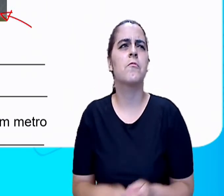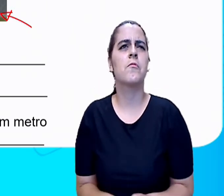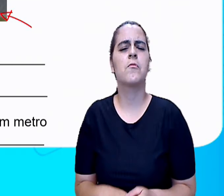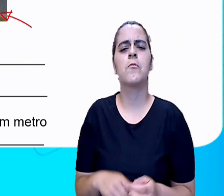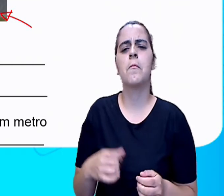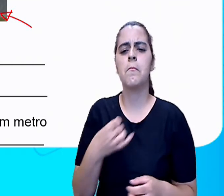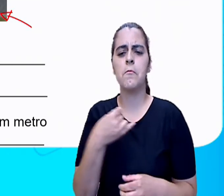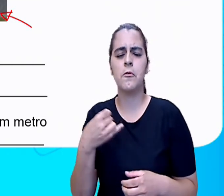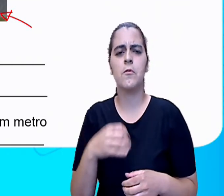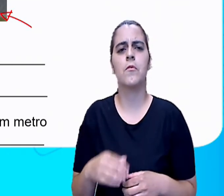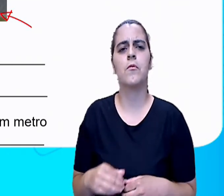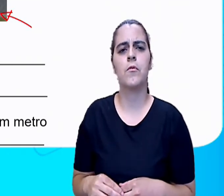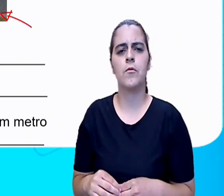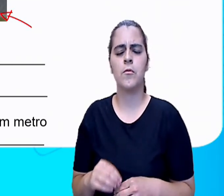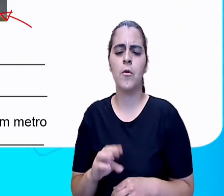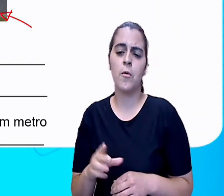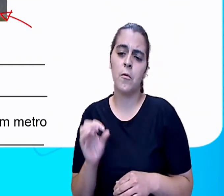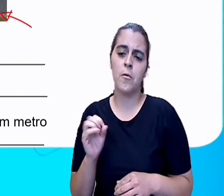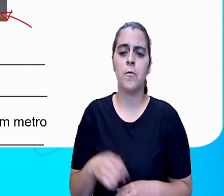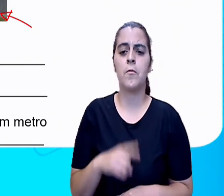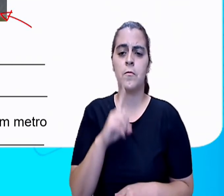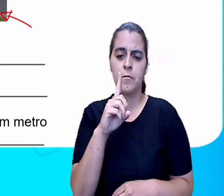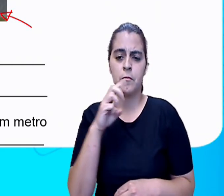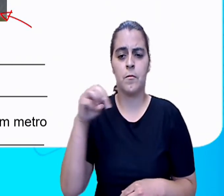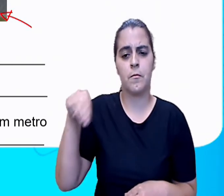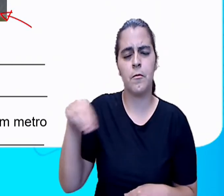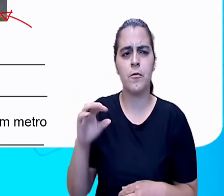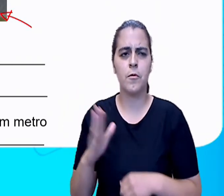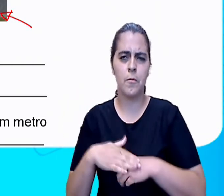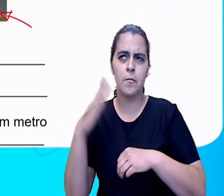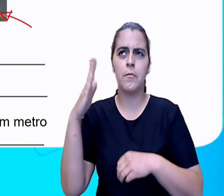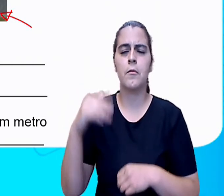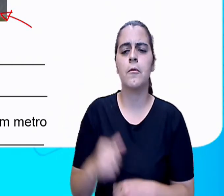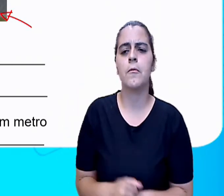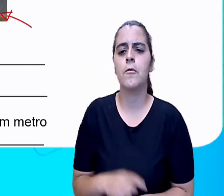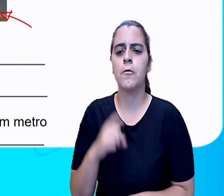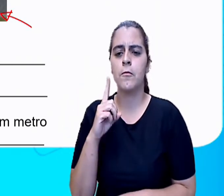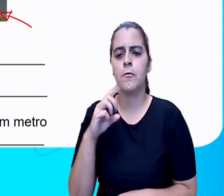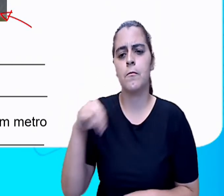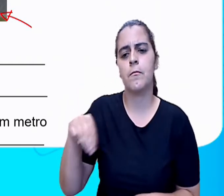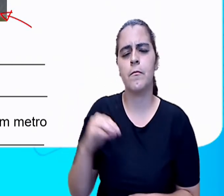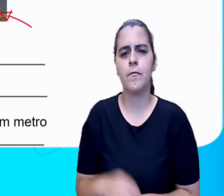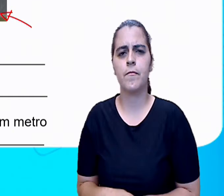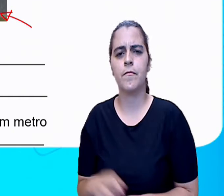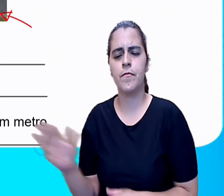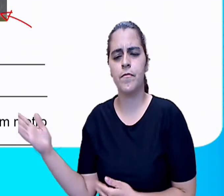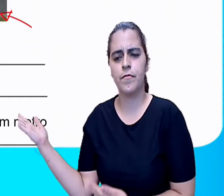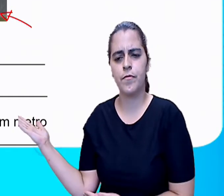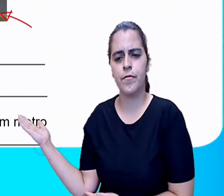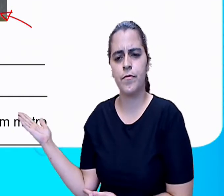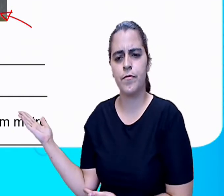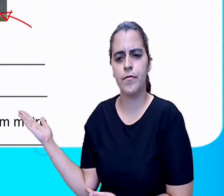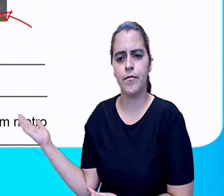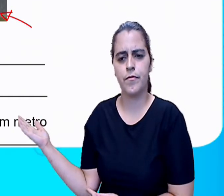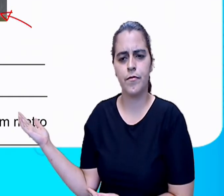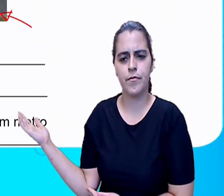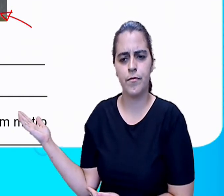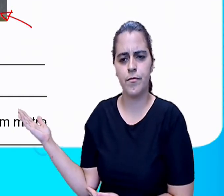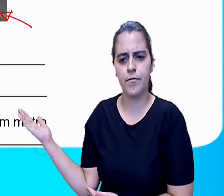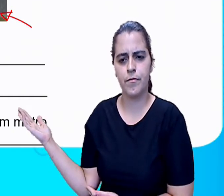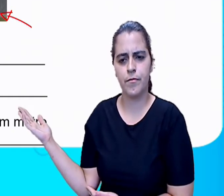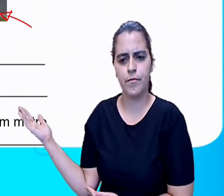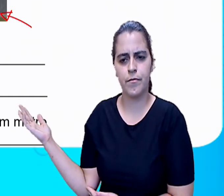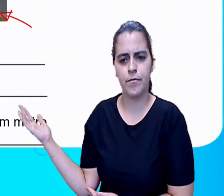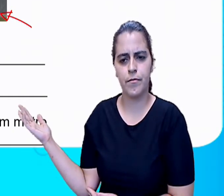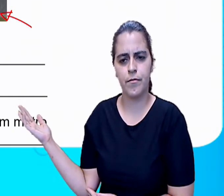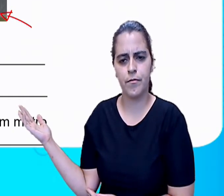metro, 1 metro exato ou mais de 1 metro? Veja que ela está aqui, ó, entre o 0